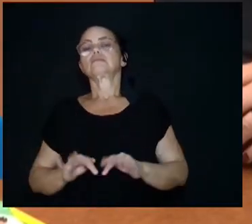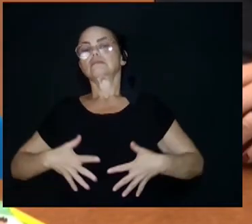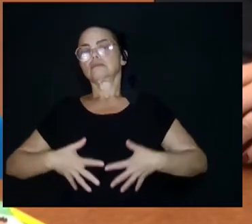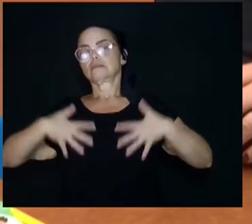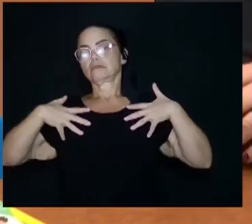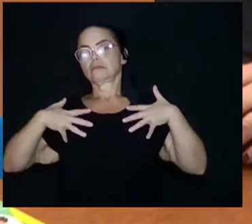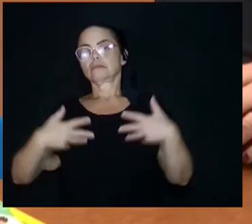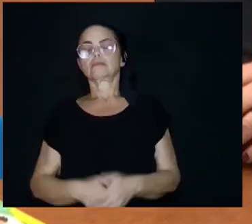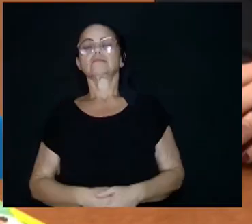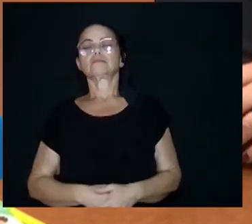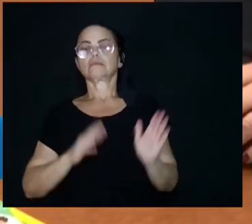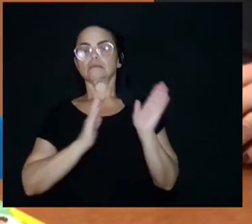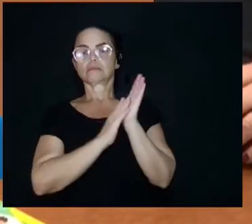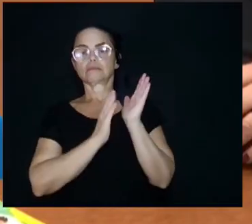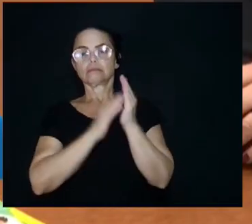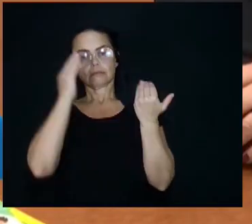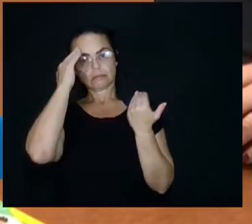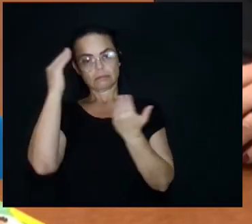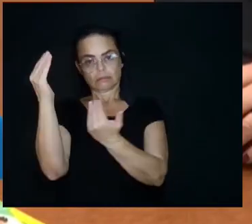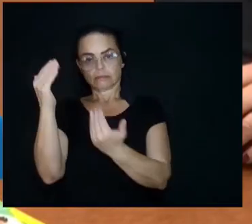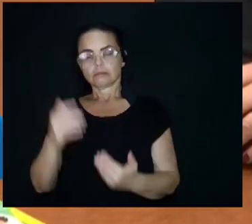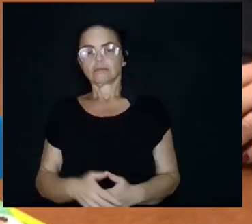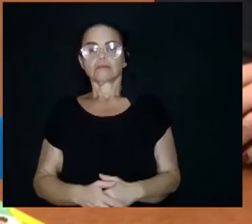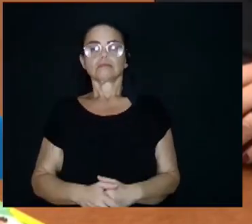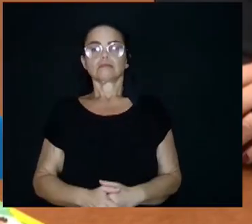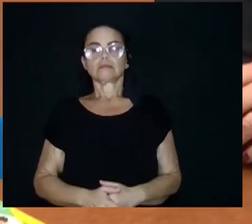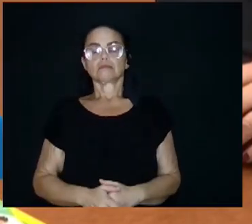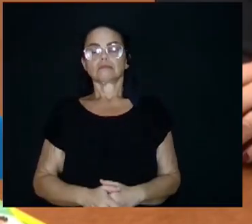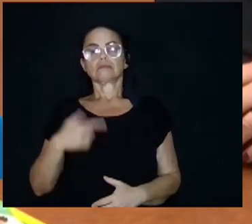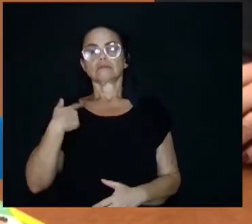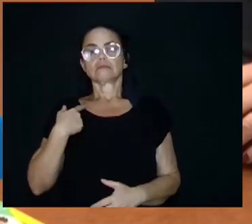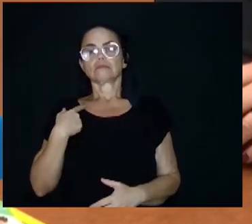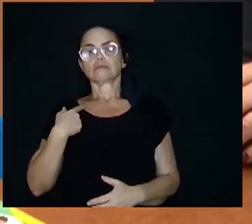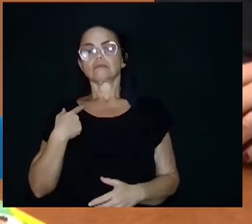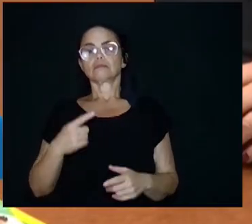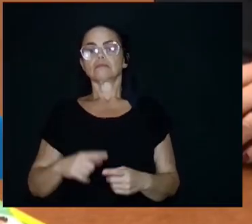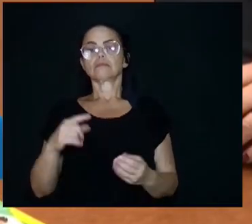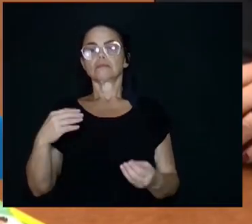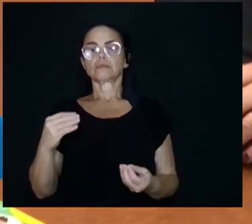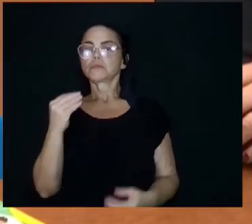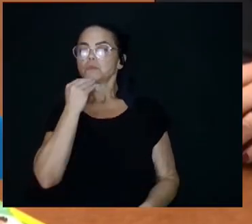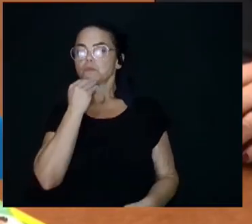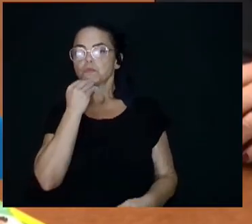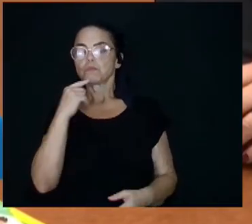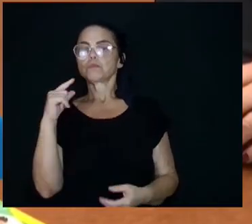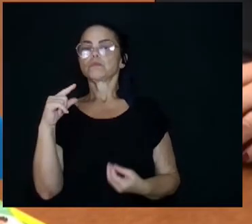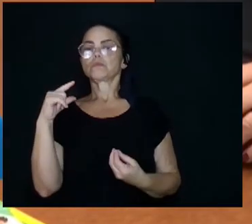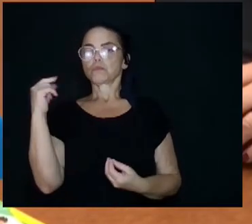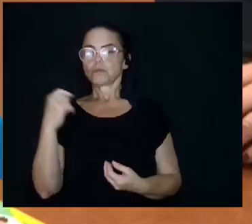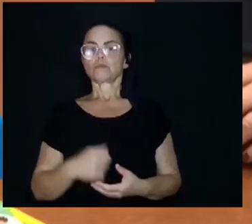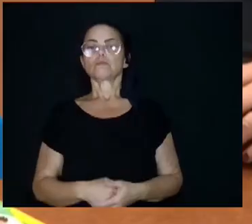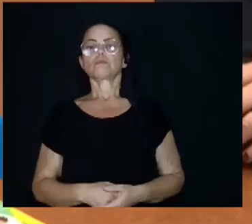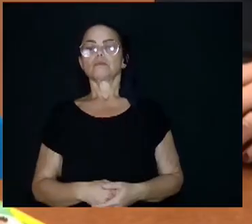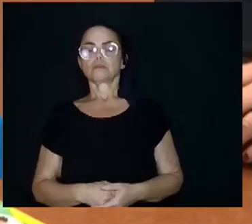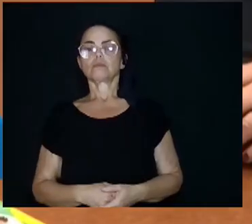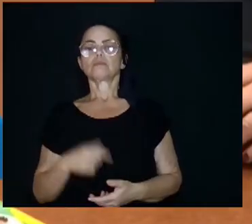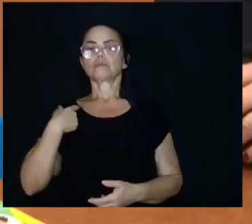o Michel não está aqui agora, mas agradecer ao Michel pela oportunidade, pela escolha e pela